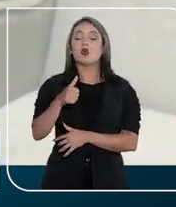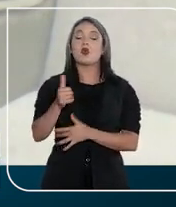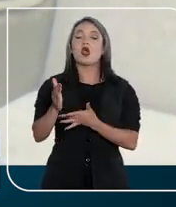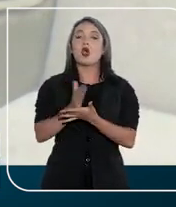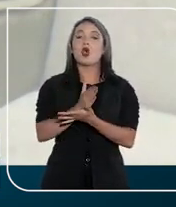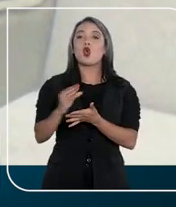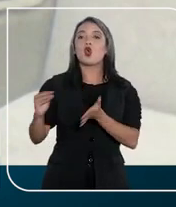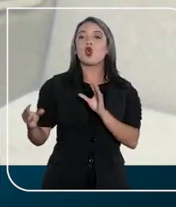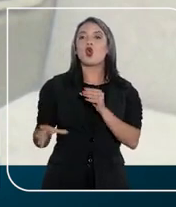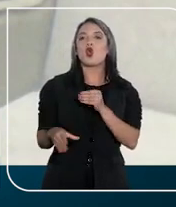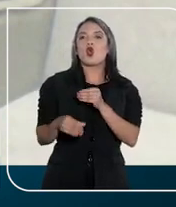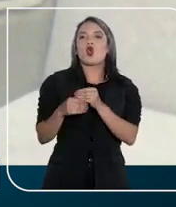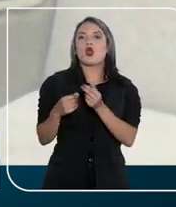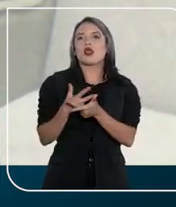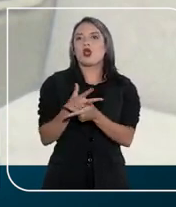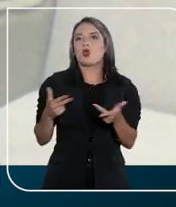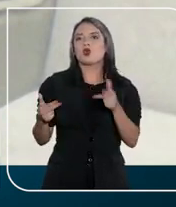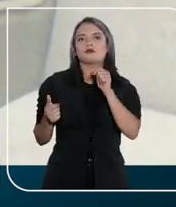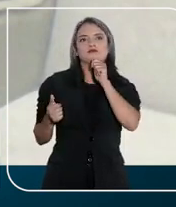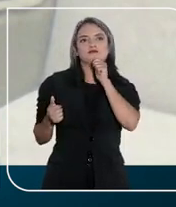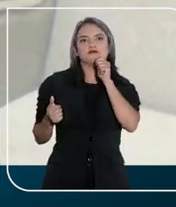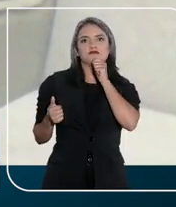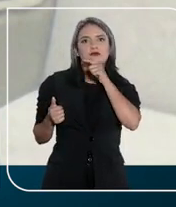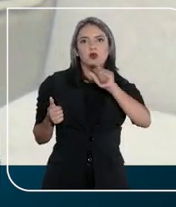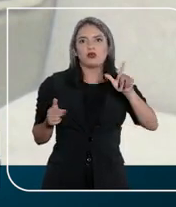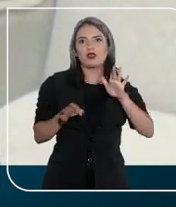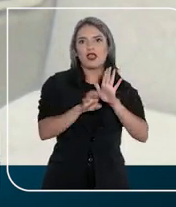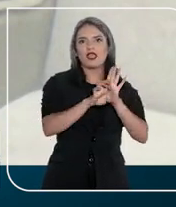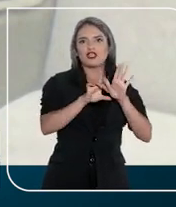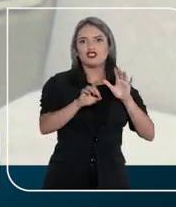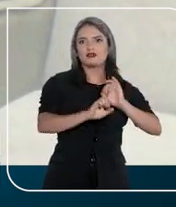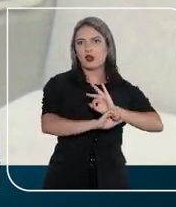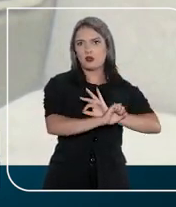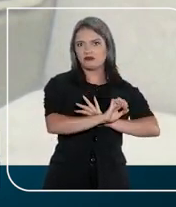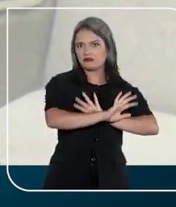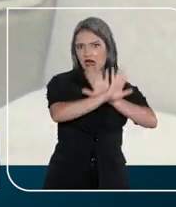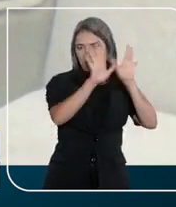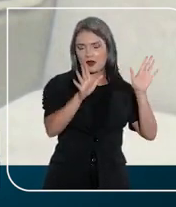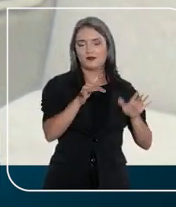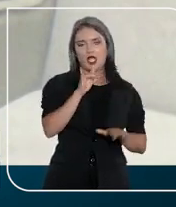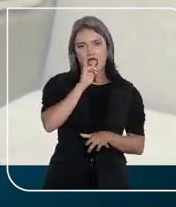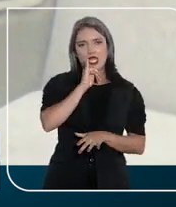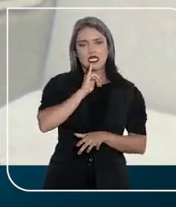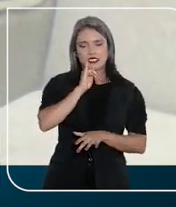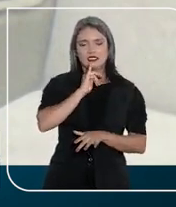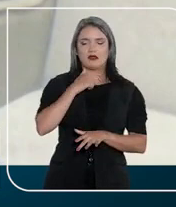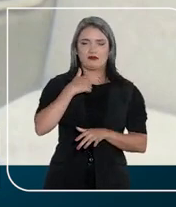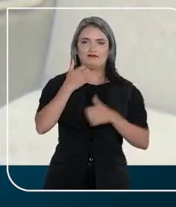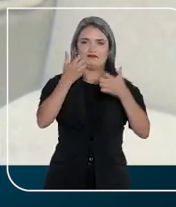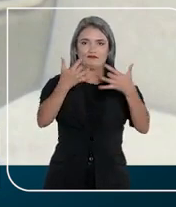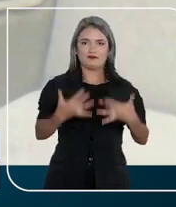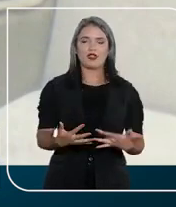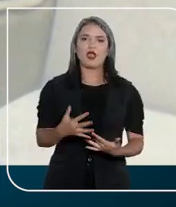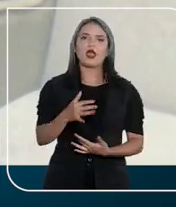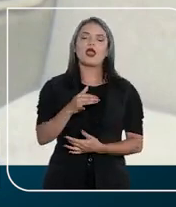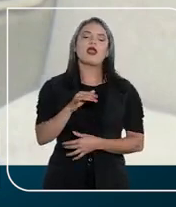contemplados nos macrotemas do edital. Então, eu vou dar um exemplo para facilitar a compreensão. Imaginemos que num concurso da